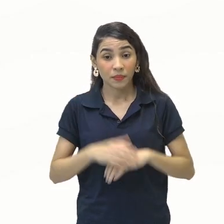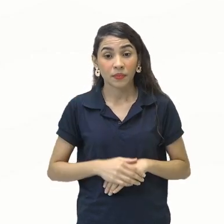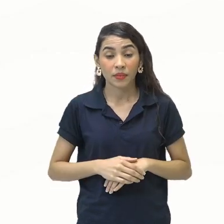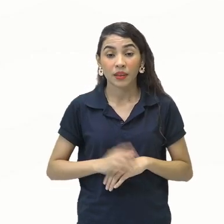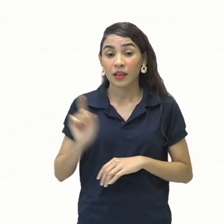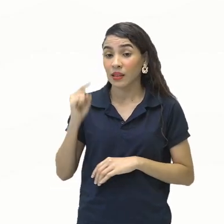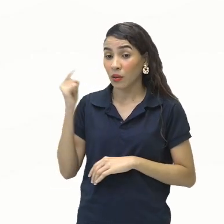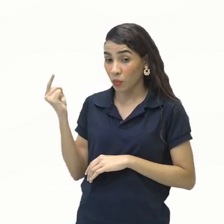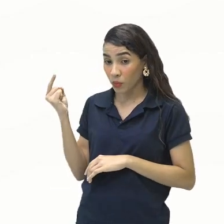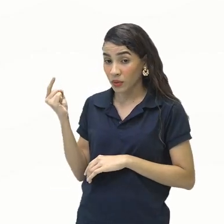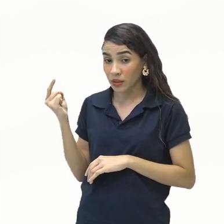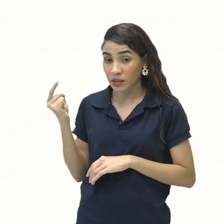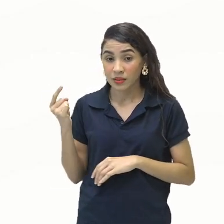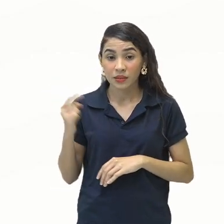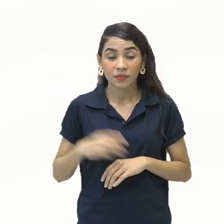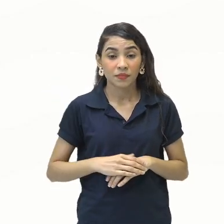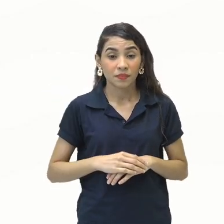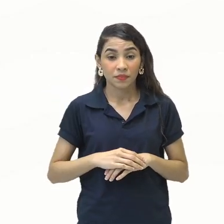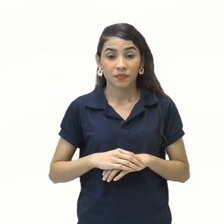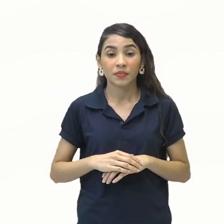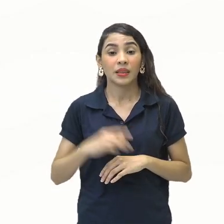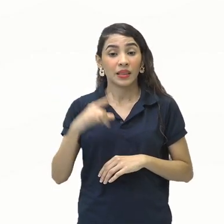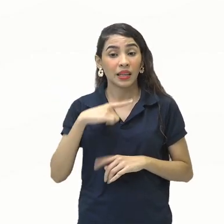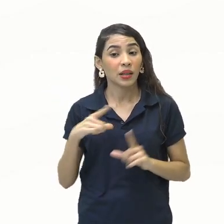estrutura, quando a gente olha, nós temos aqui